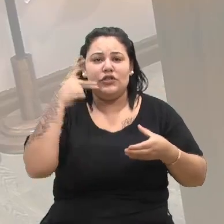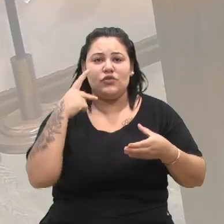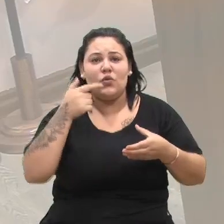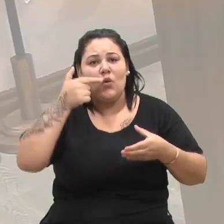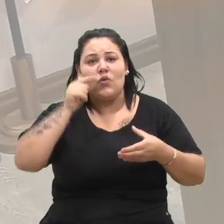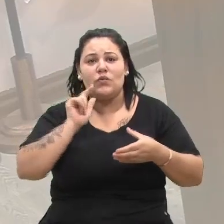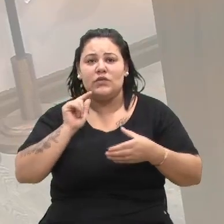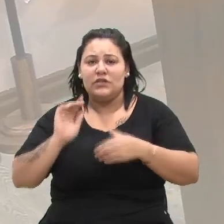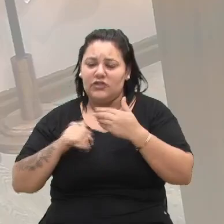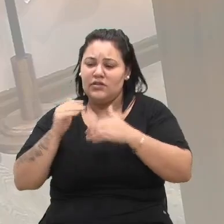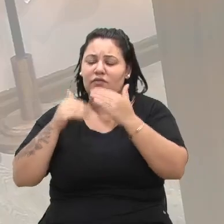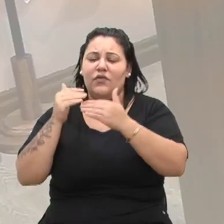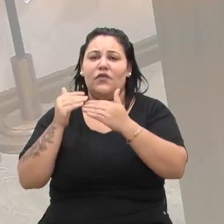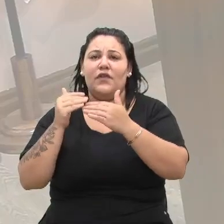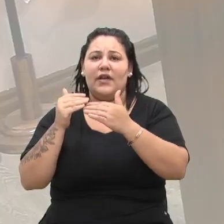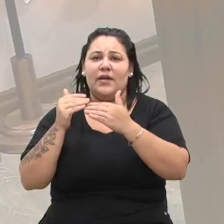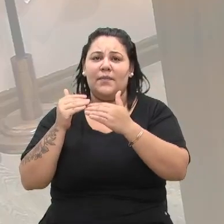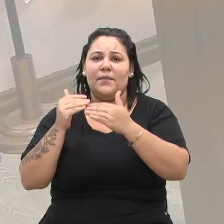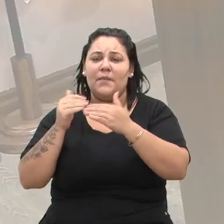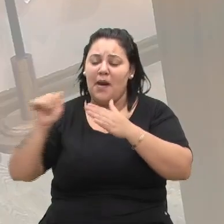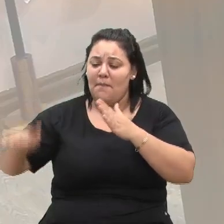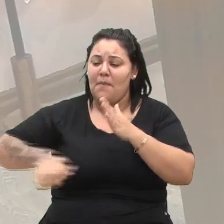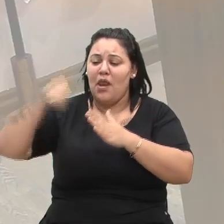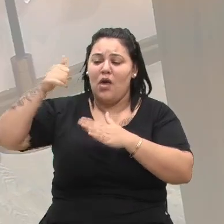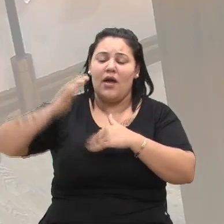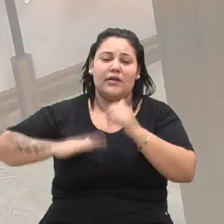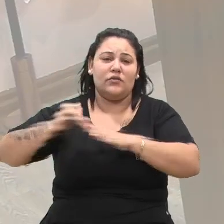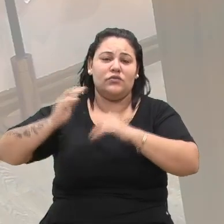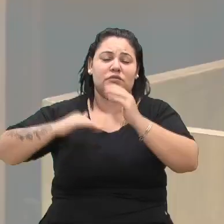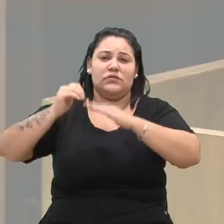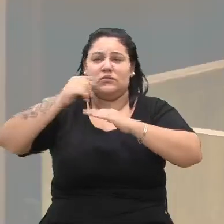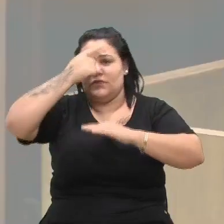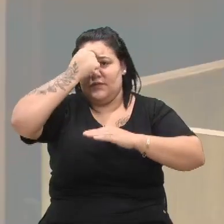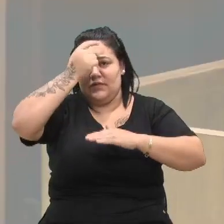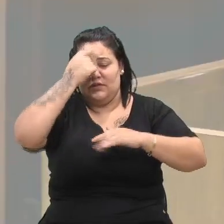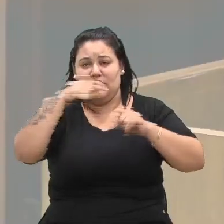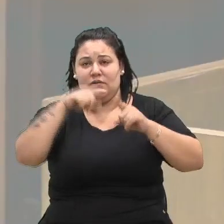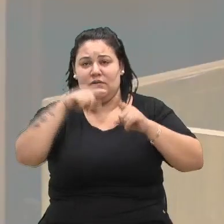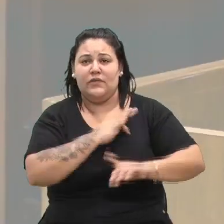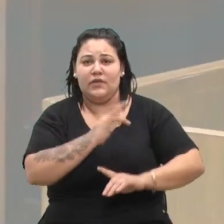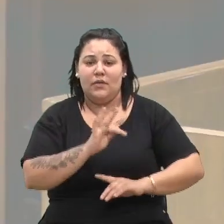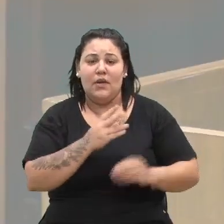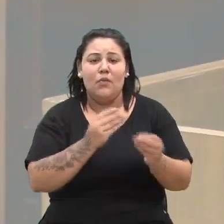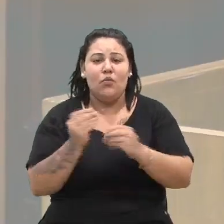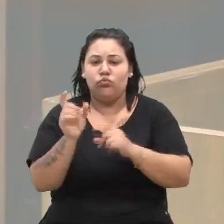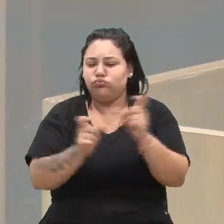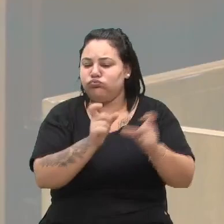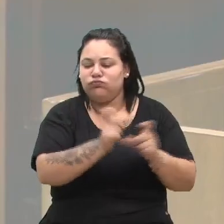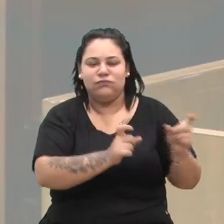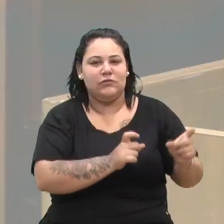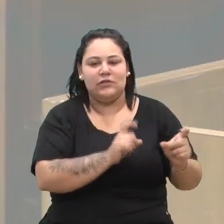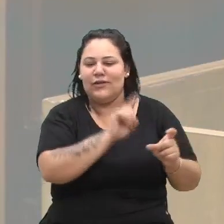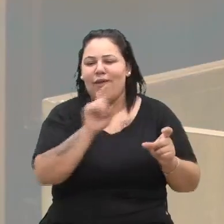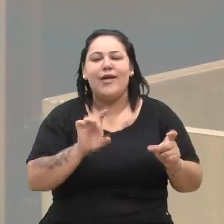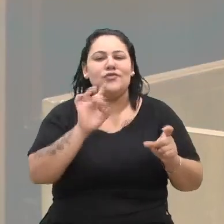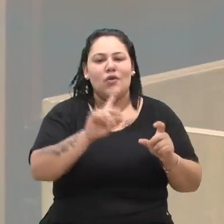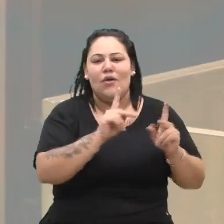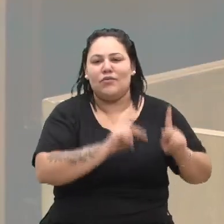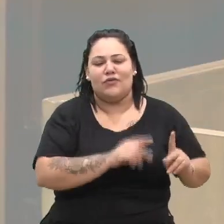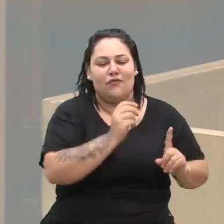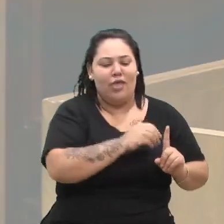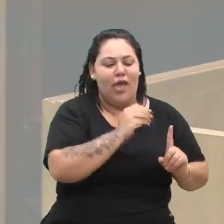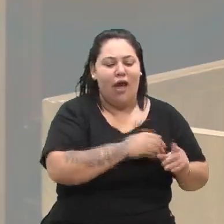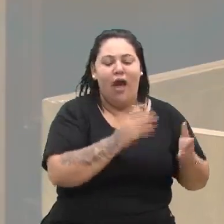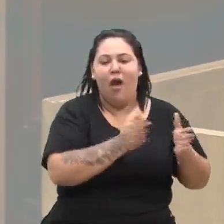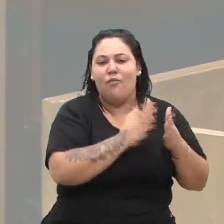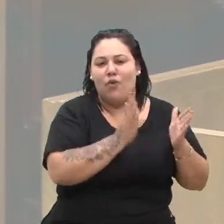e avançar na construção de uma universidade, para muitas pessoas, não são só aquelas pessoas mais carentes, porque tem pessoas